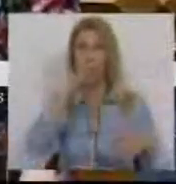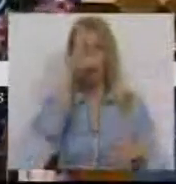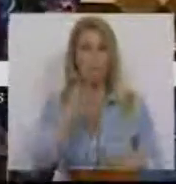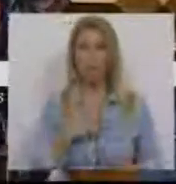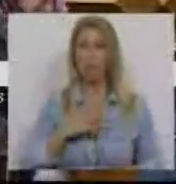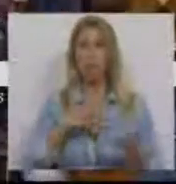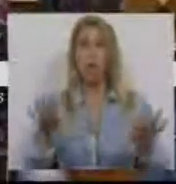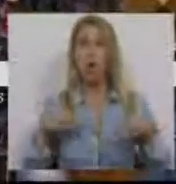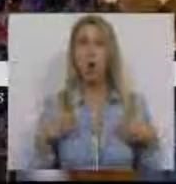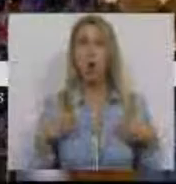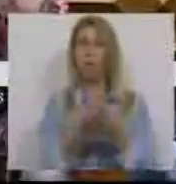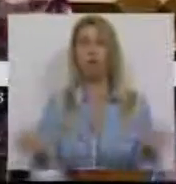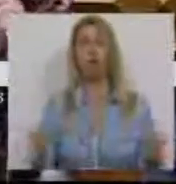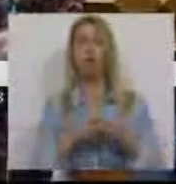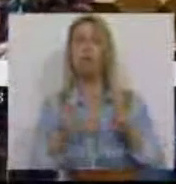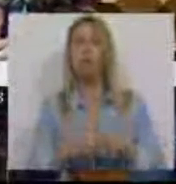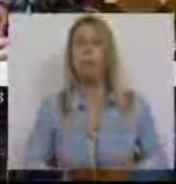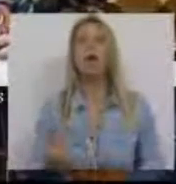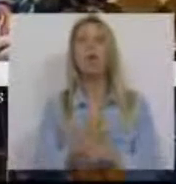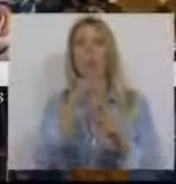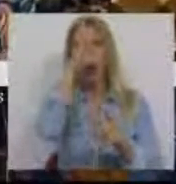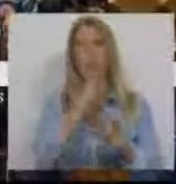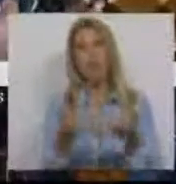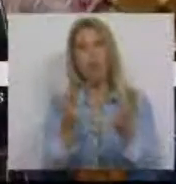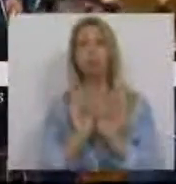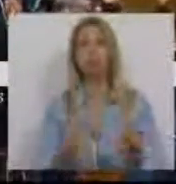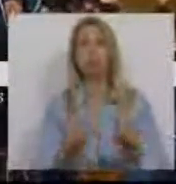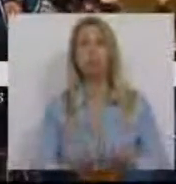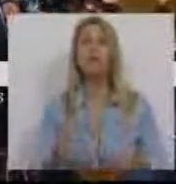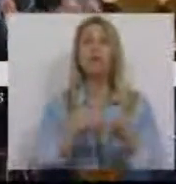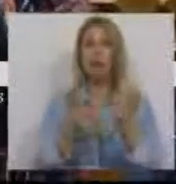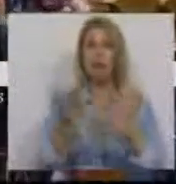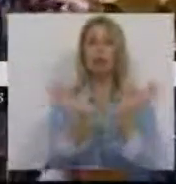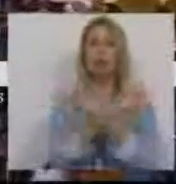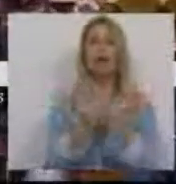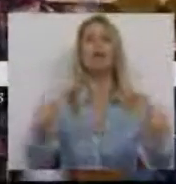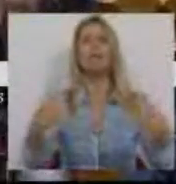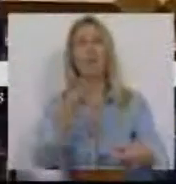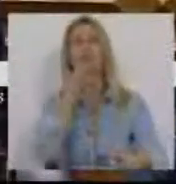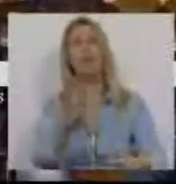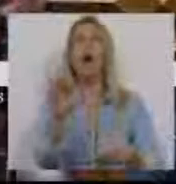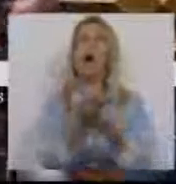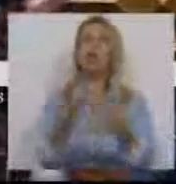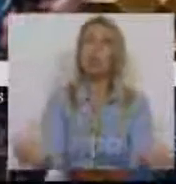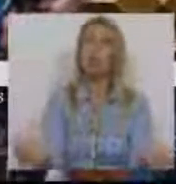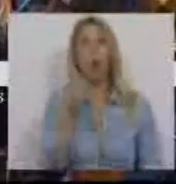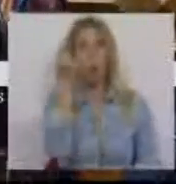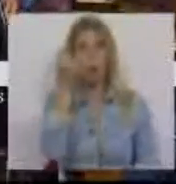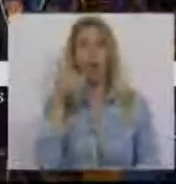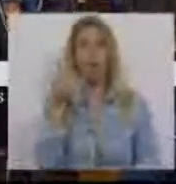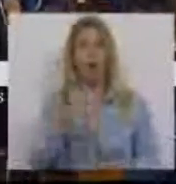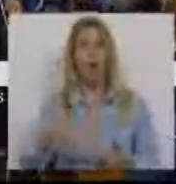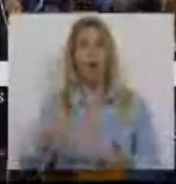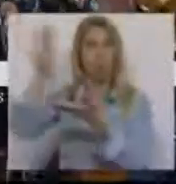problema. Porque um Governo despede técnicos da Segurança Social não pode depois vir dizer que a solução é com o dinheiro que vier da União Europeia,